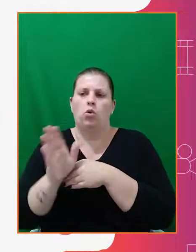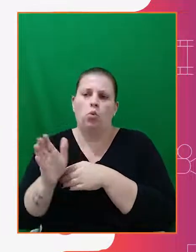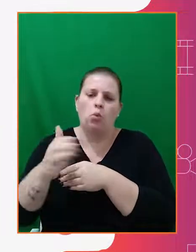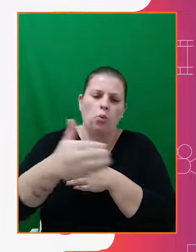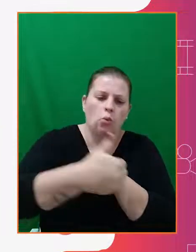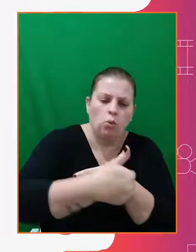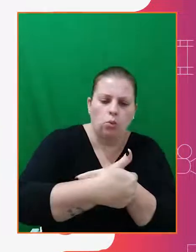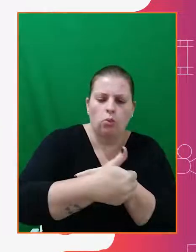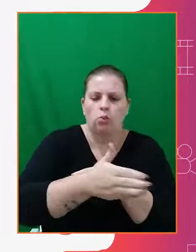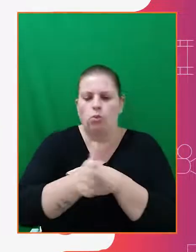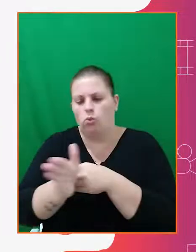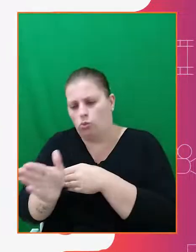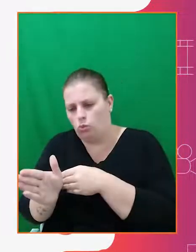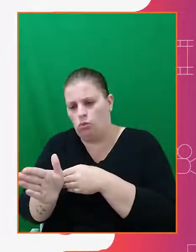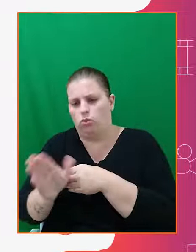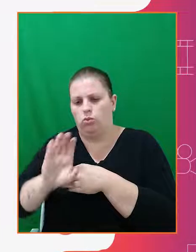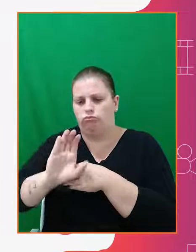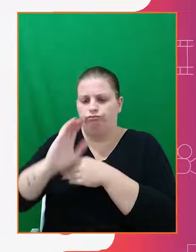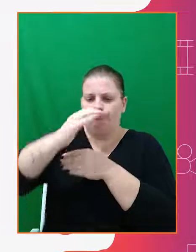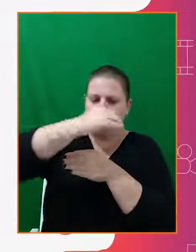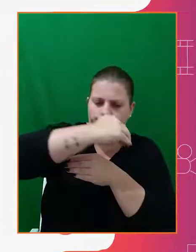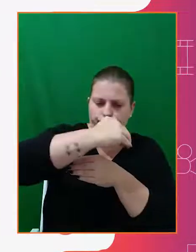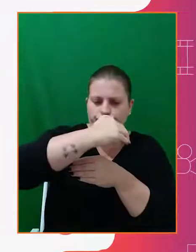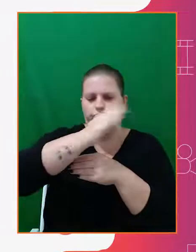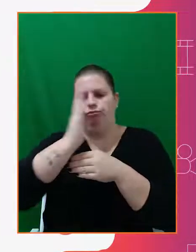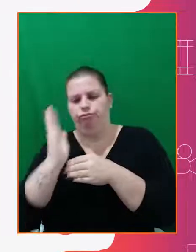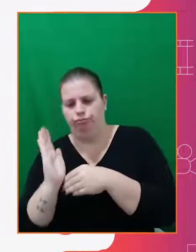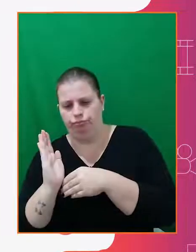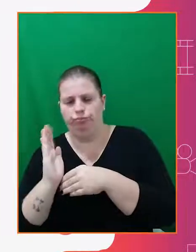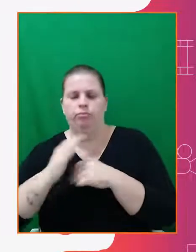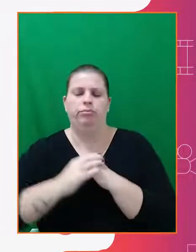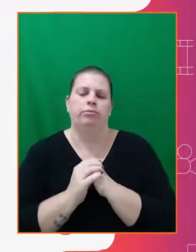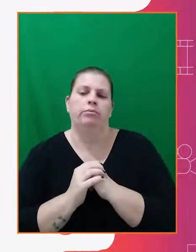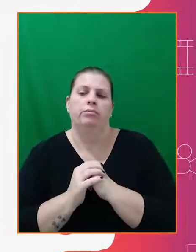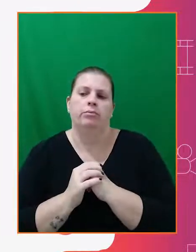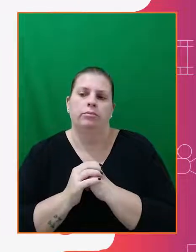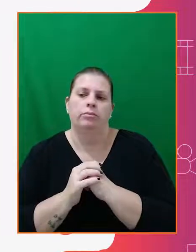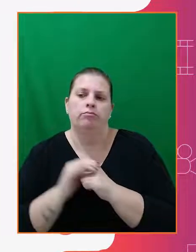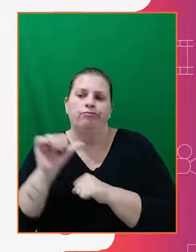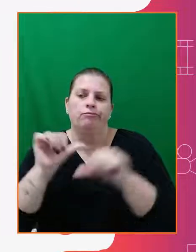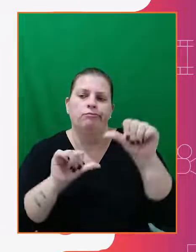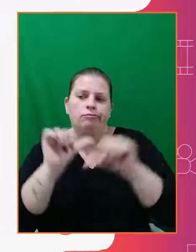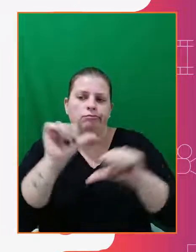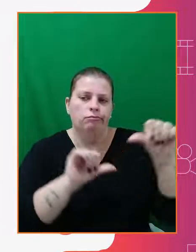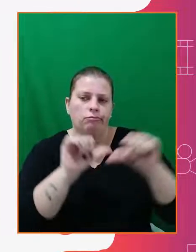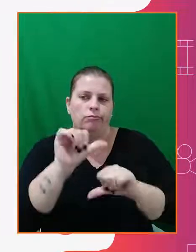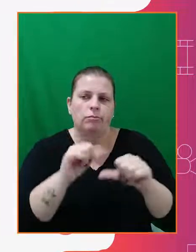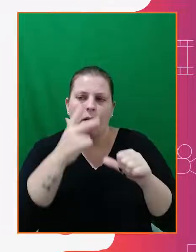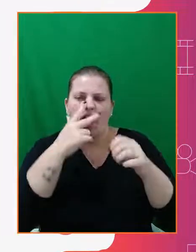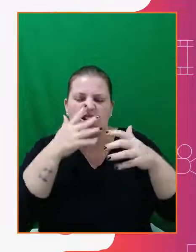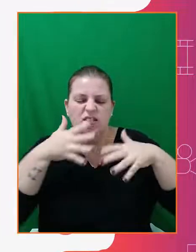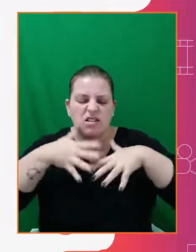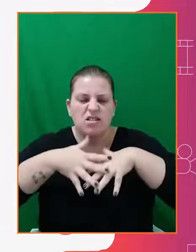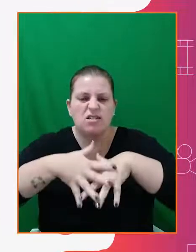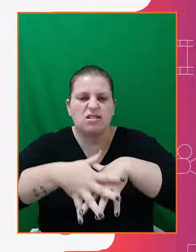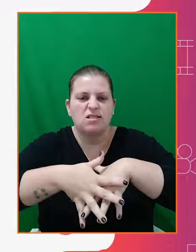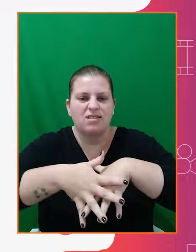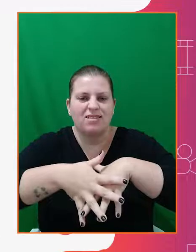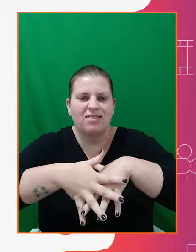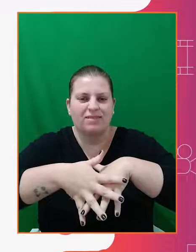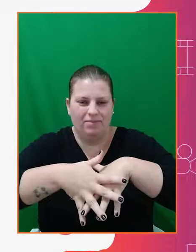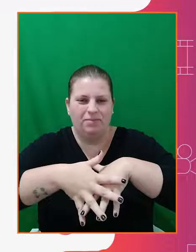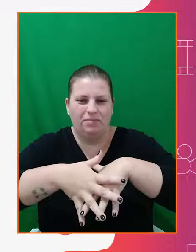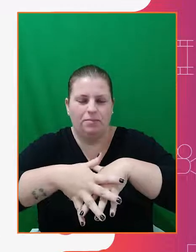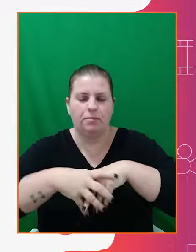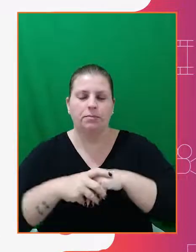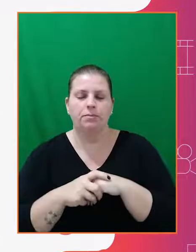curvas e em mais de uma direção. Elas se transformam assim quase que em uma rede. Esse